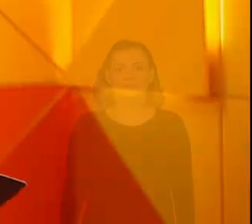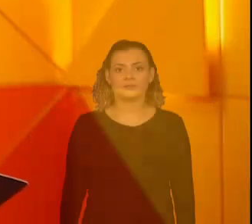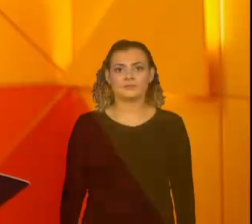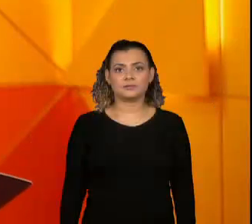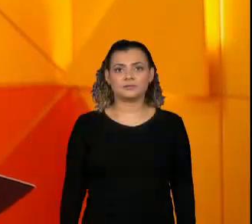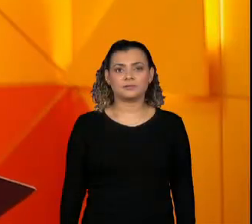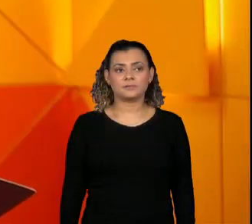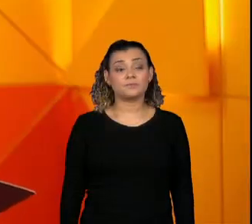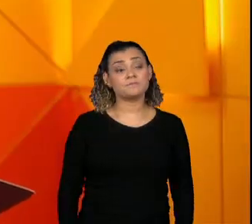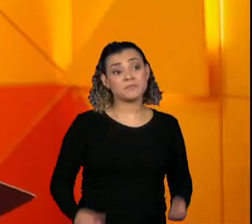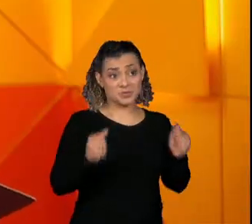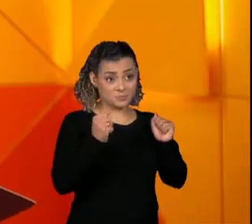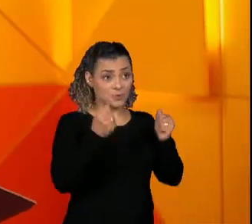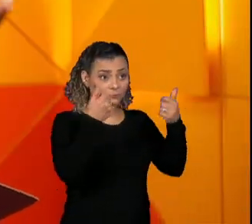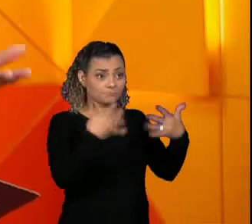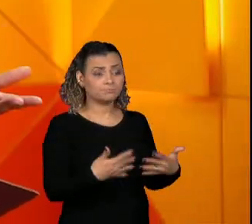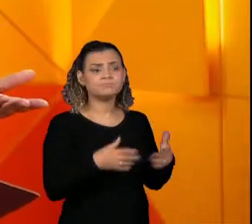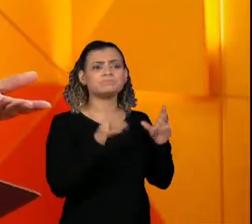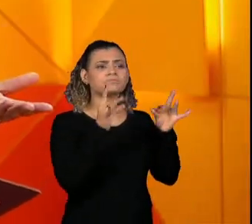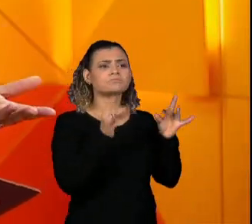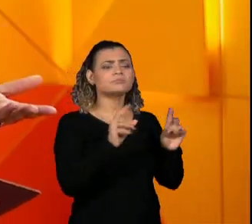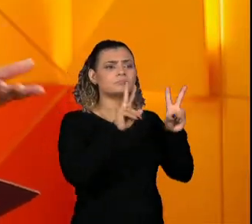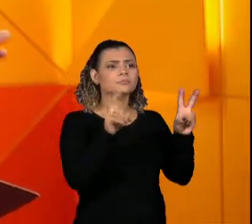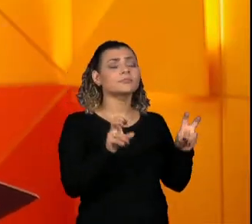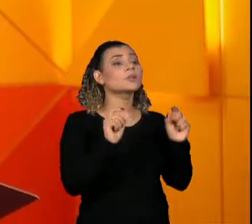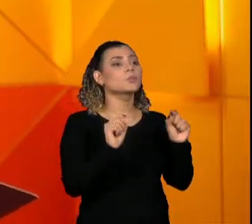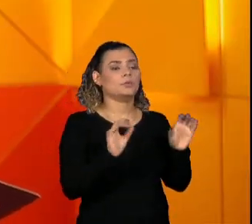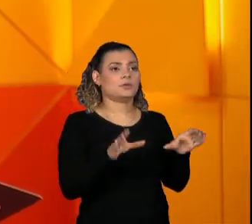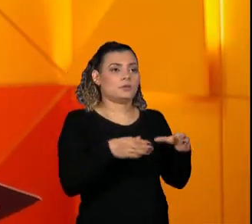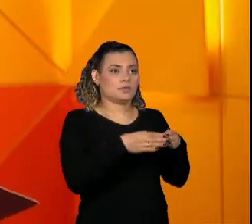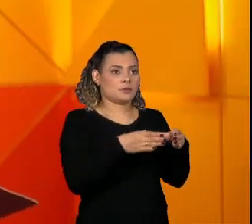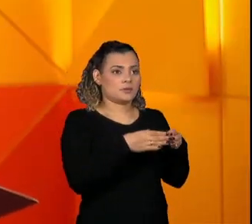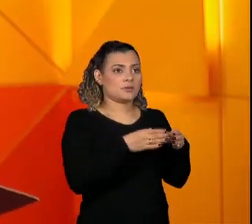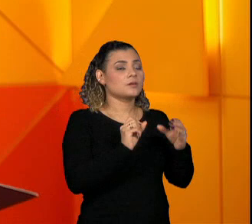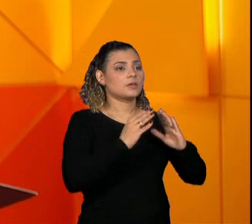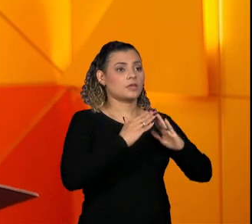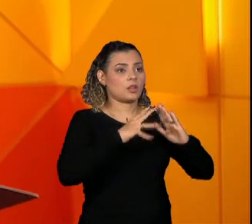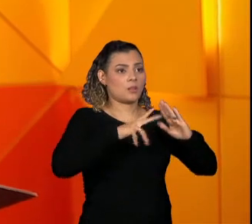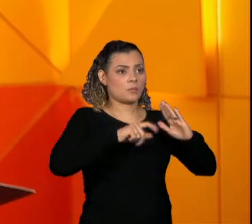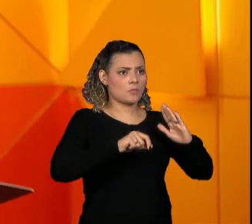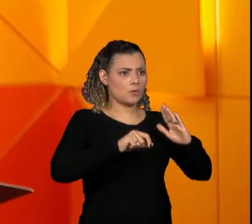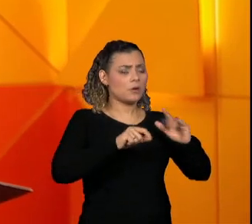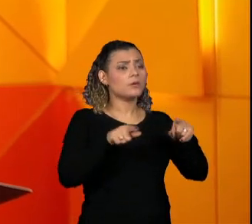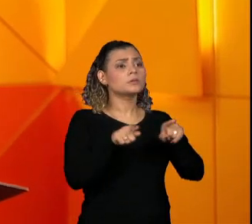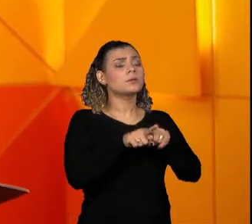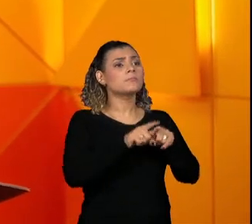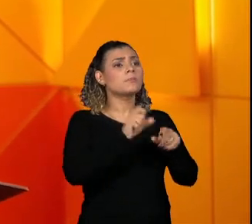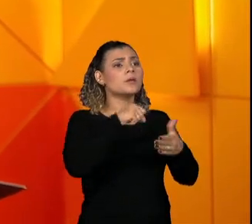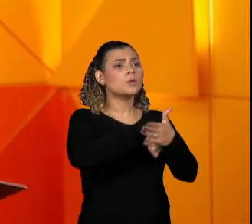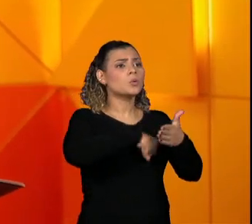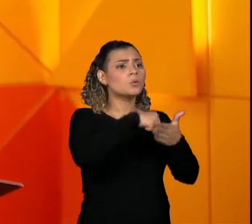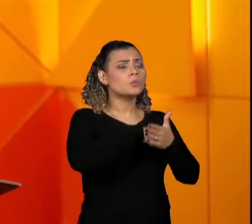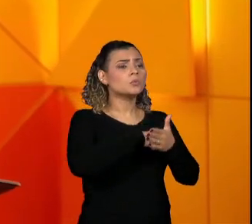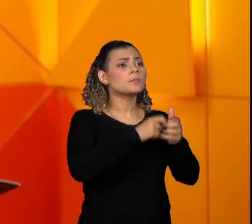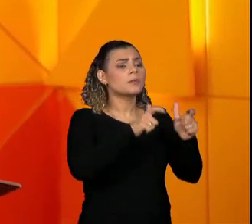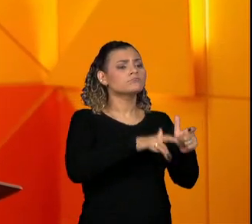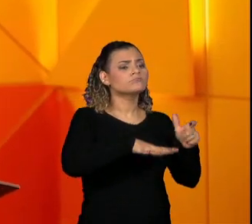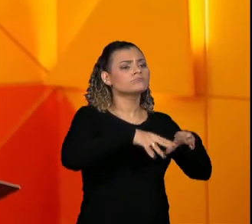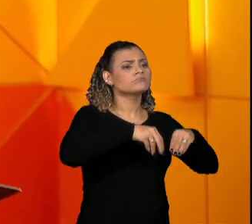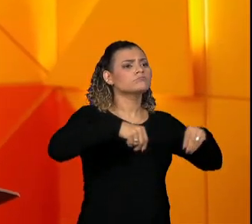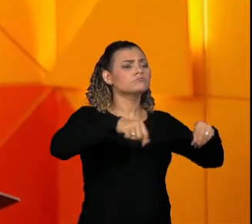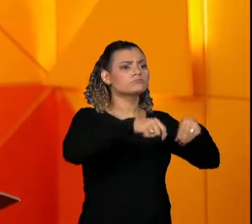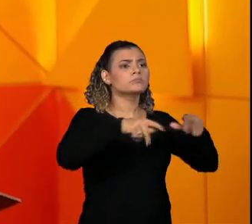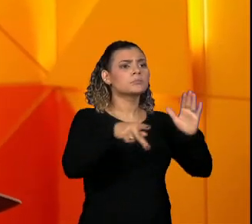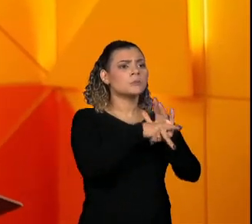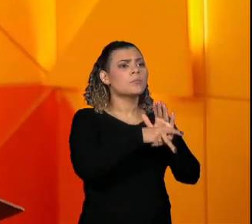Caçula, será que a gente pode falar um pouco o que são comunidades quilombolas e por que existe luta para reconhecimento do território de